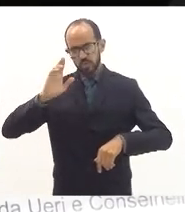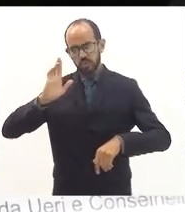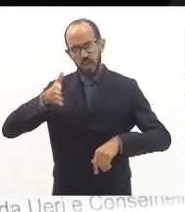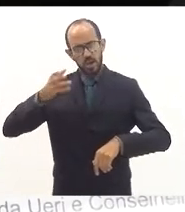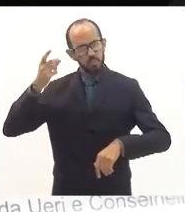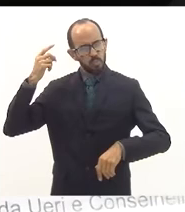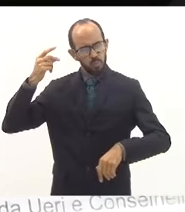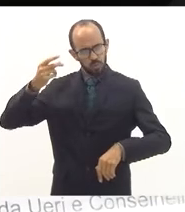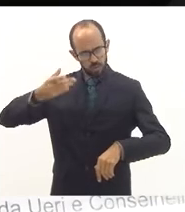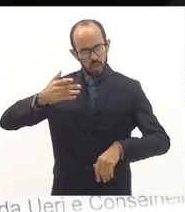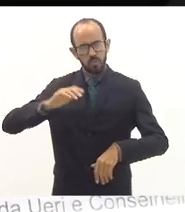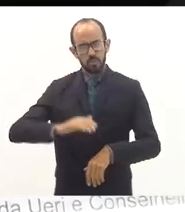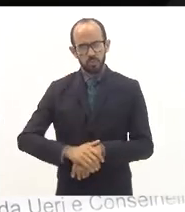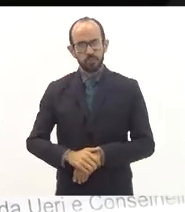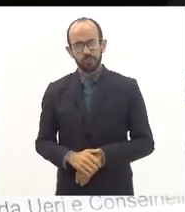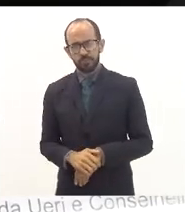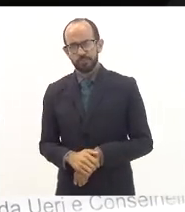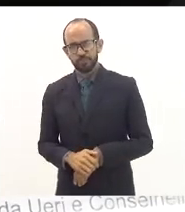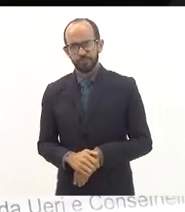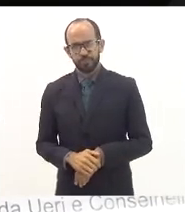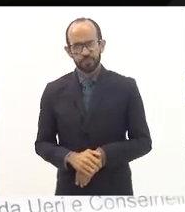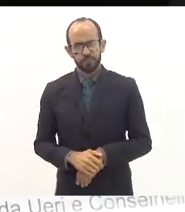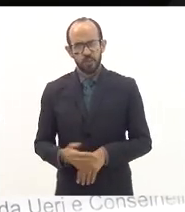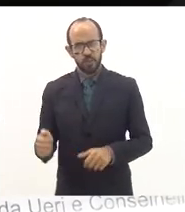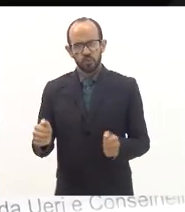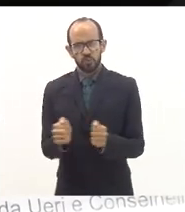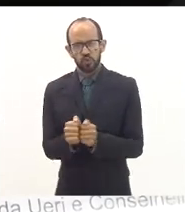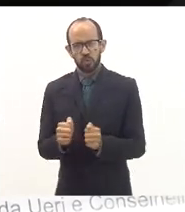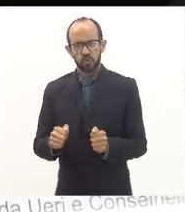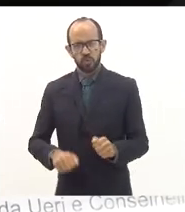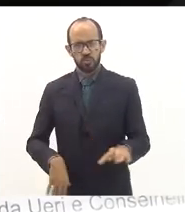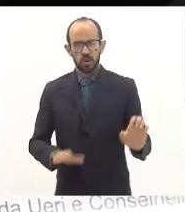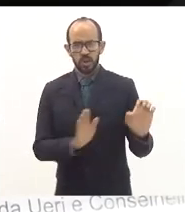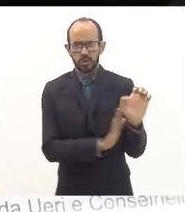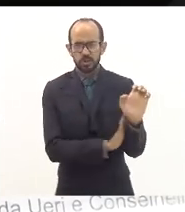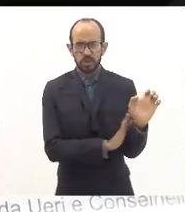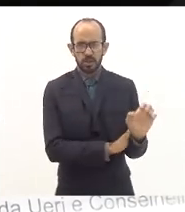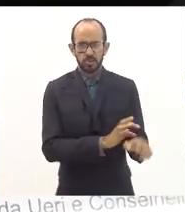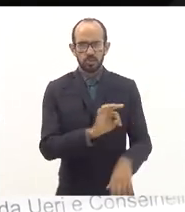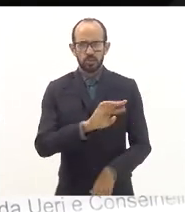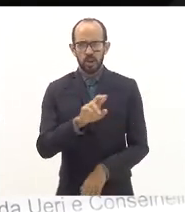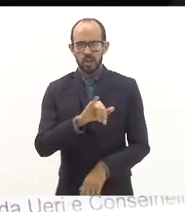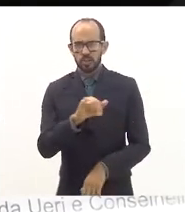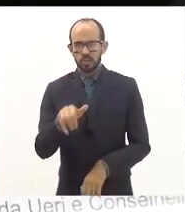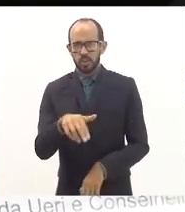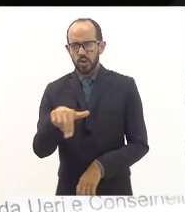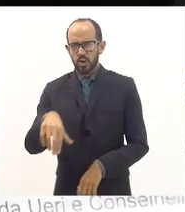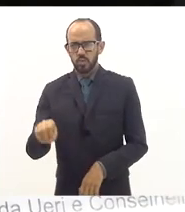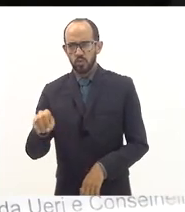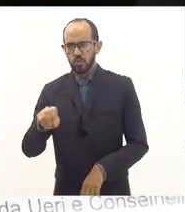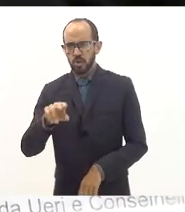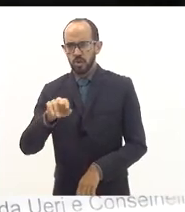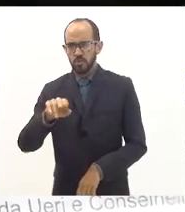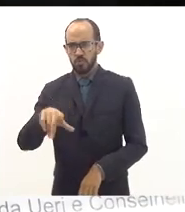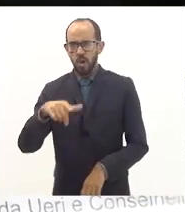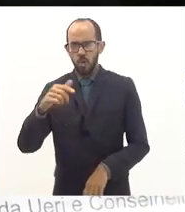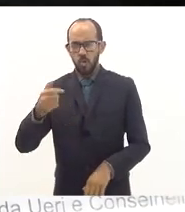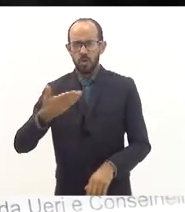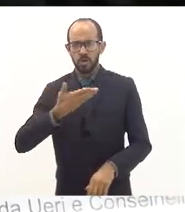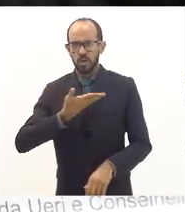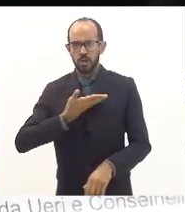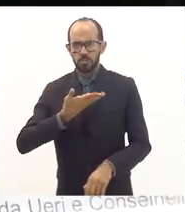décadas. Aqui do meu lado esquerdo, Trajano Ribeiro, irmão e companheiro de vida,